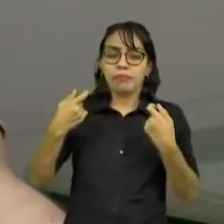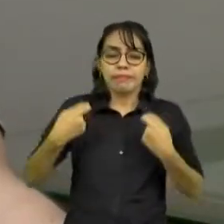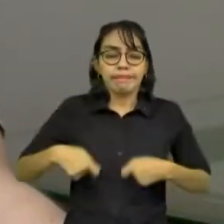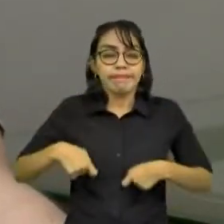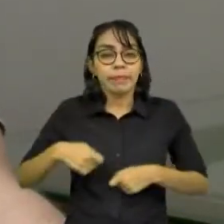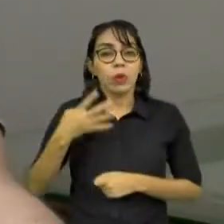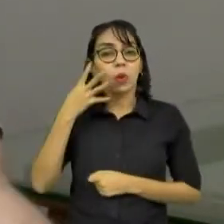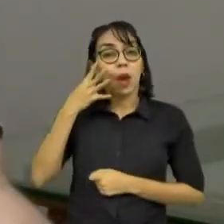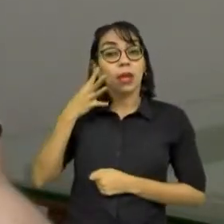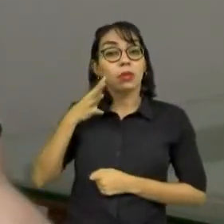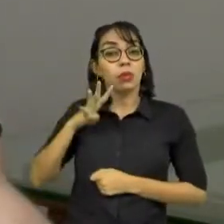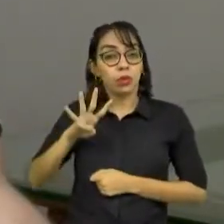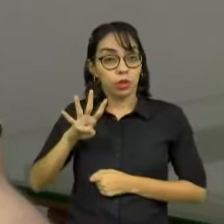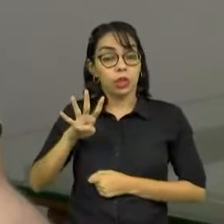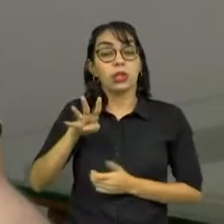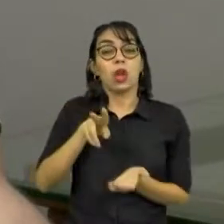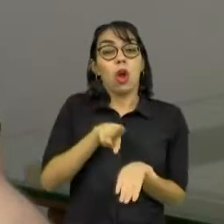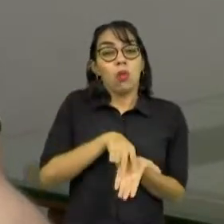no São José.